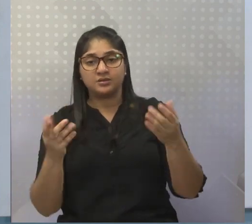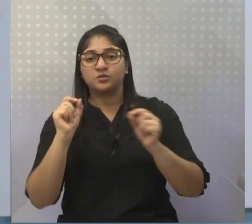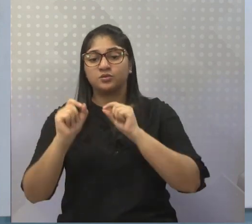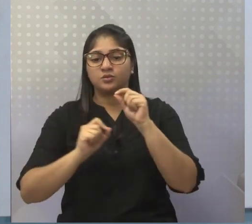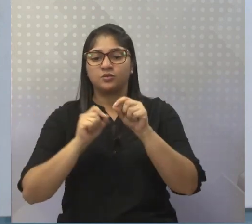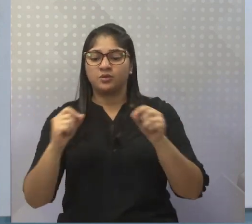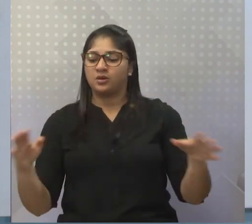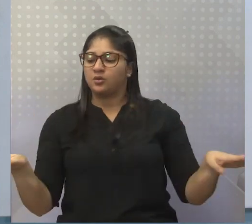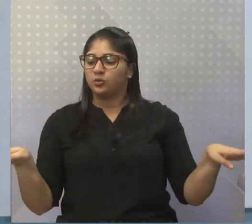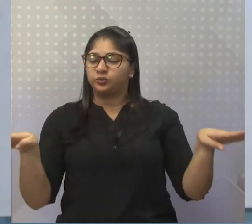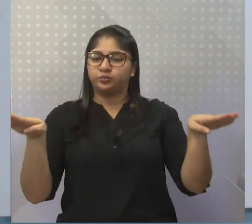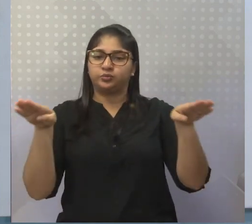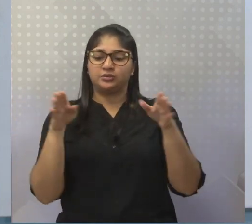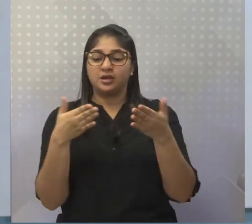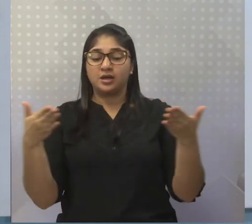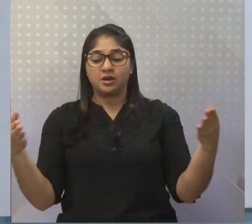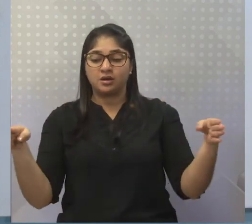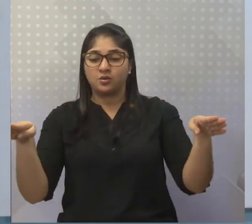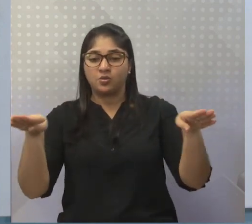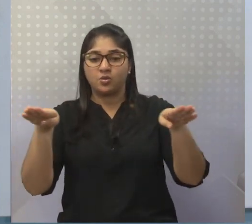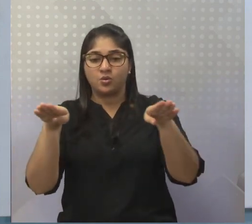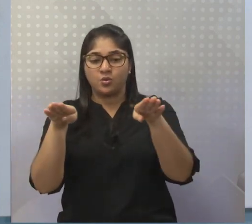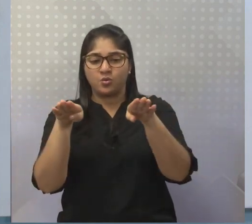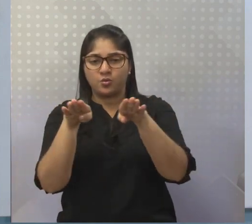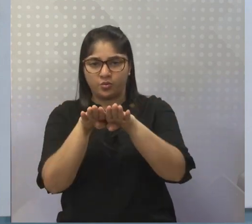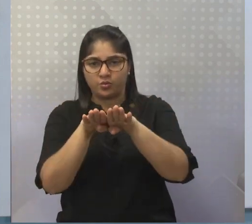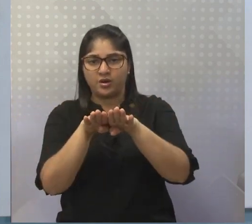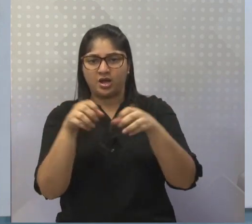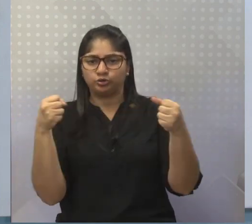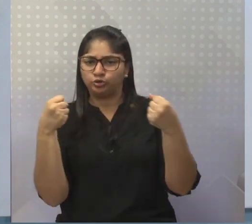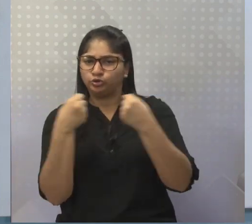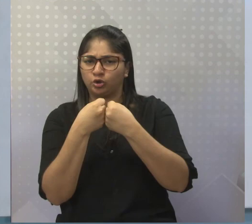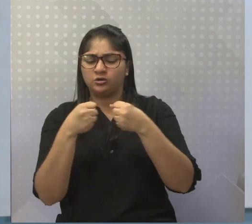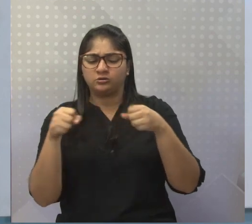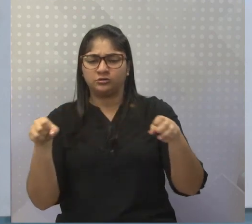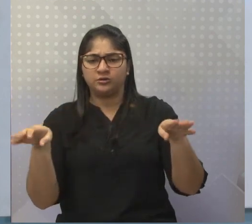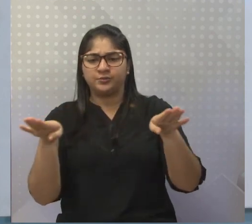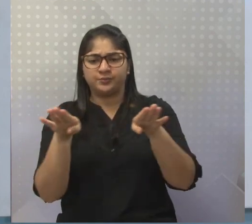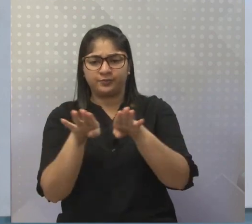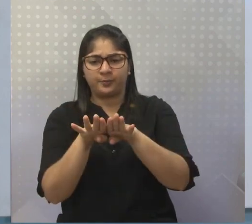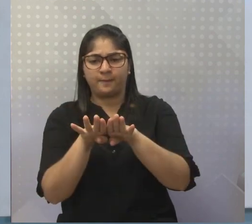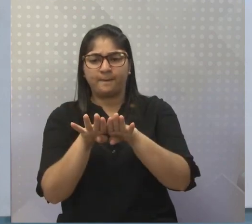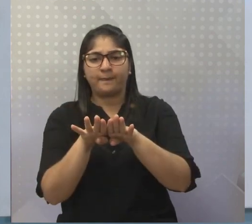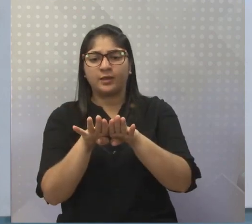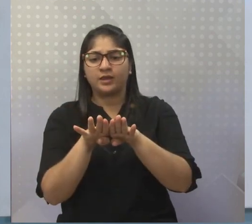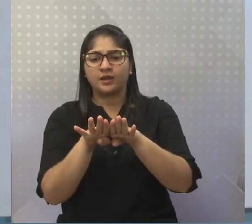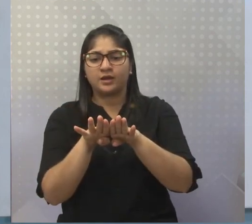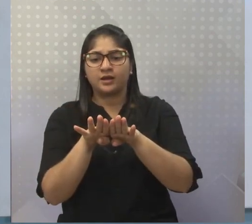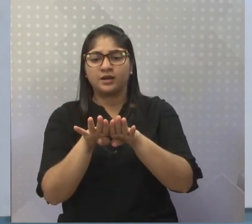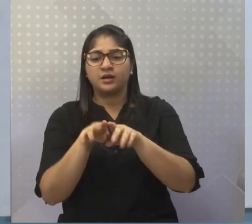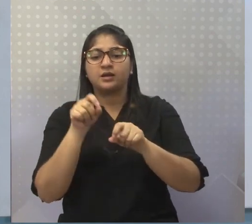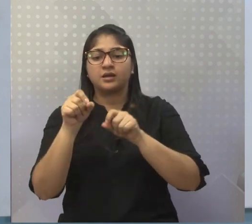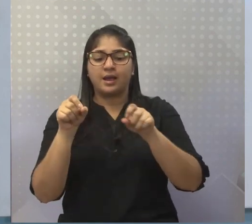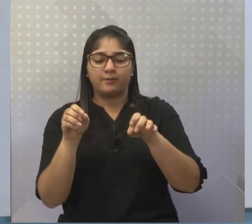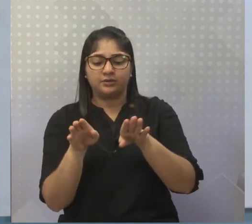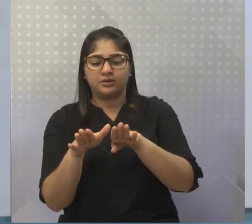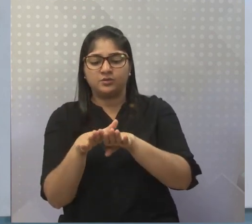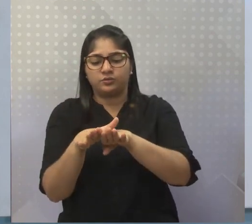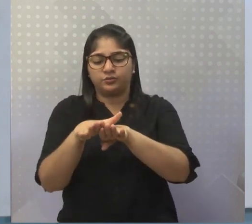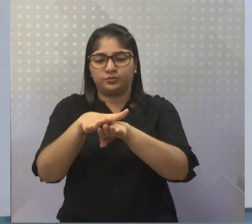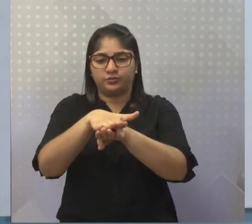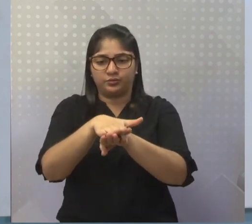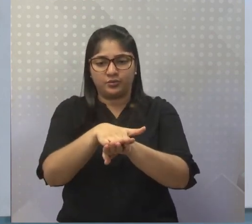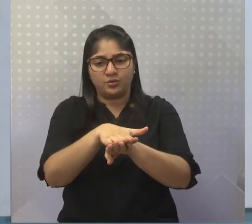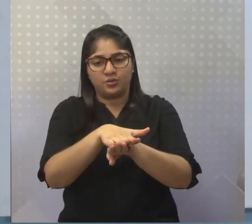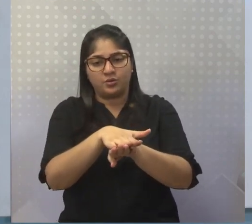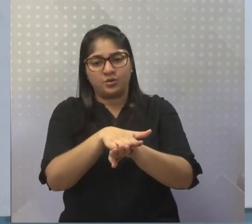o sentido outro então eles batem um no outro que pode provocar a zona sul do que são eu